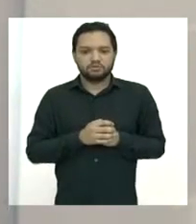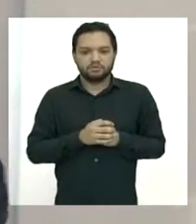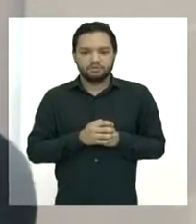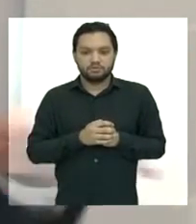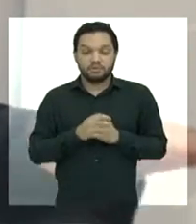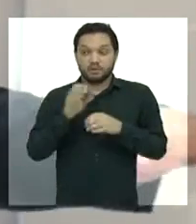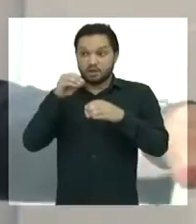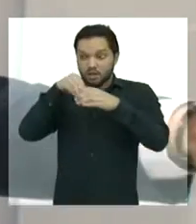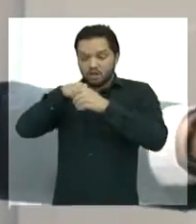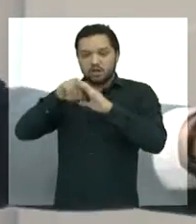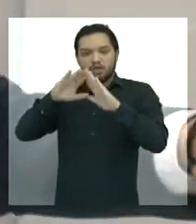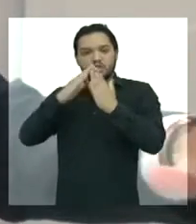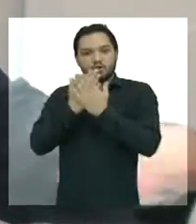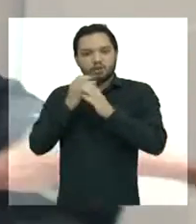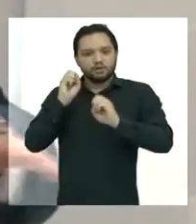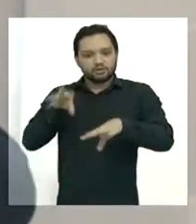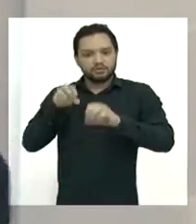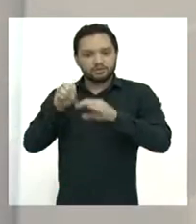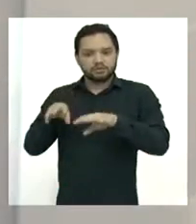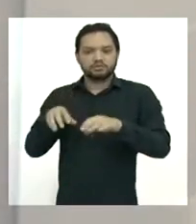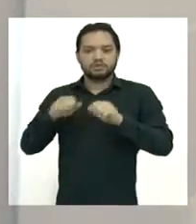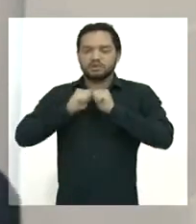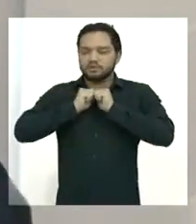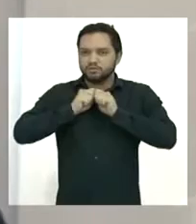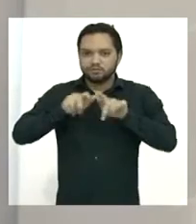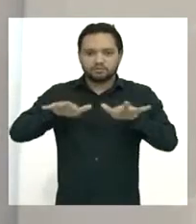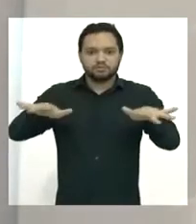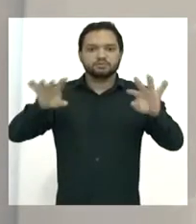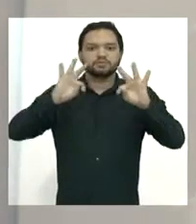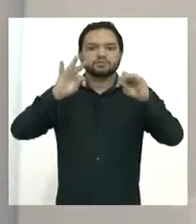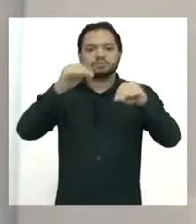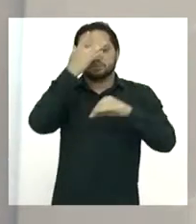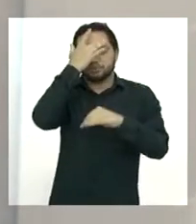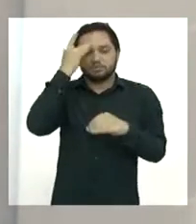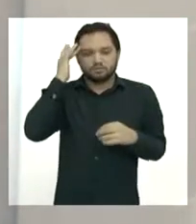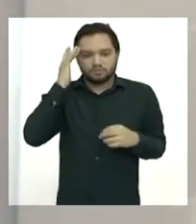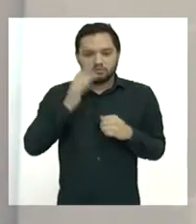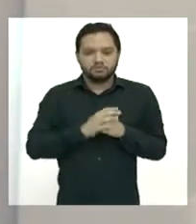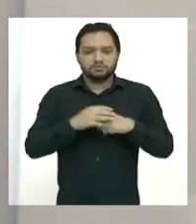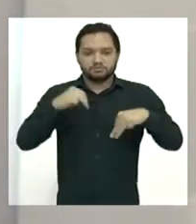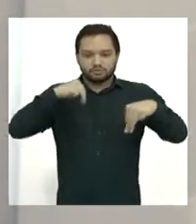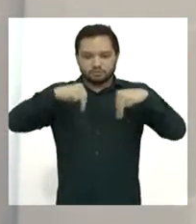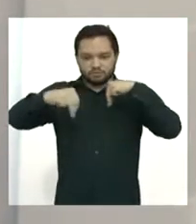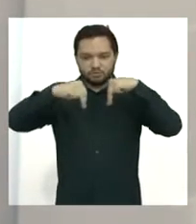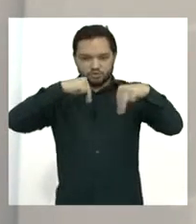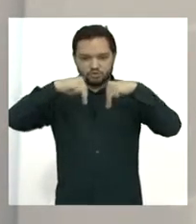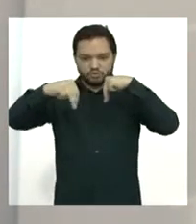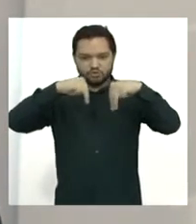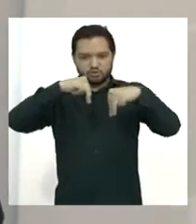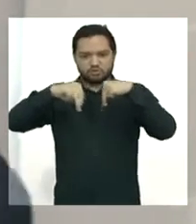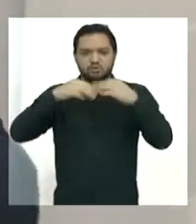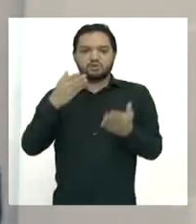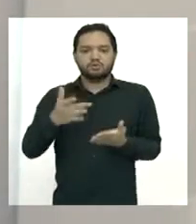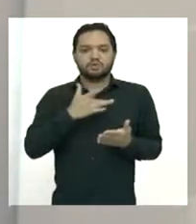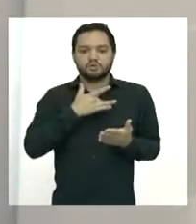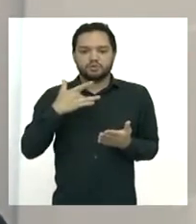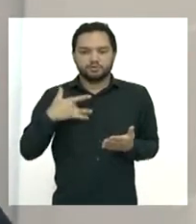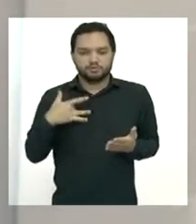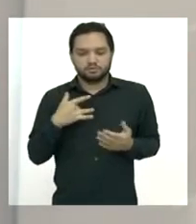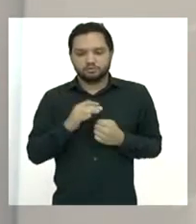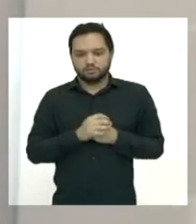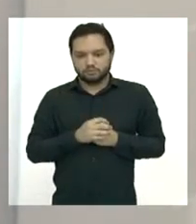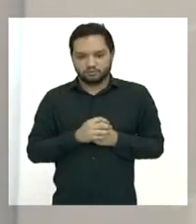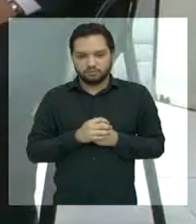no colégio, você abrange todo mundo e não quem está doente. Então, é um ministério que está cuidando da saúde e não esperando alguém